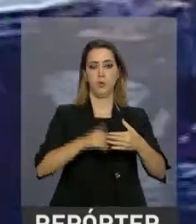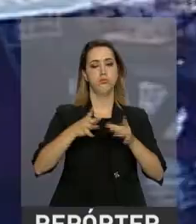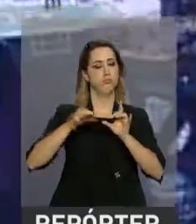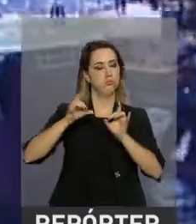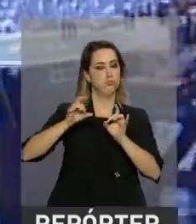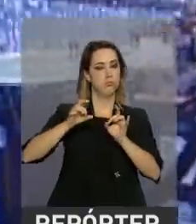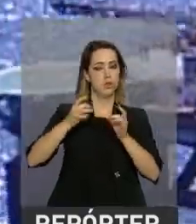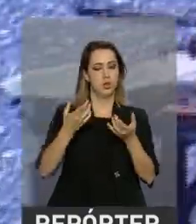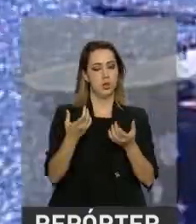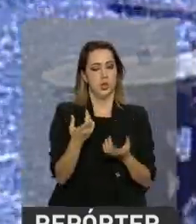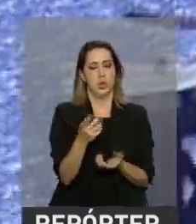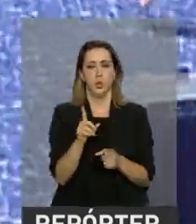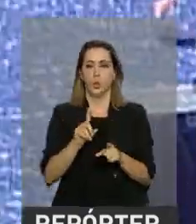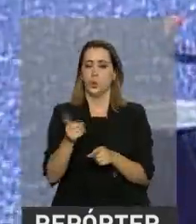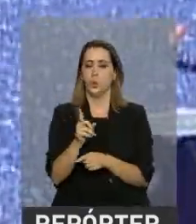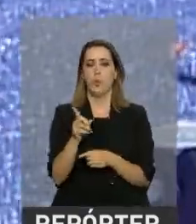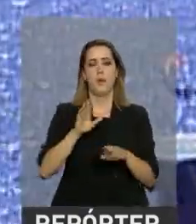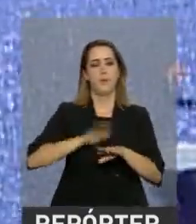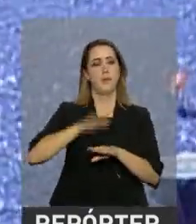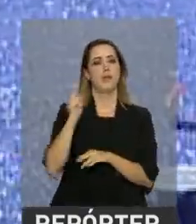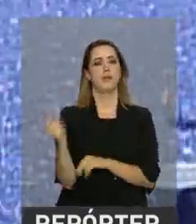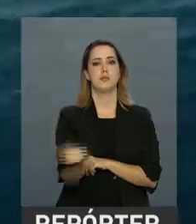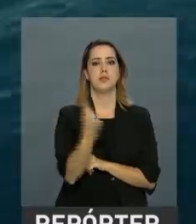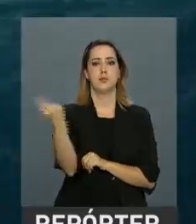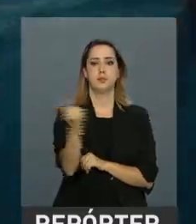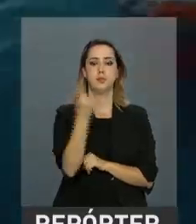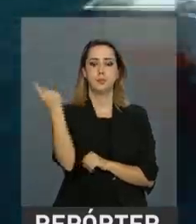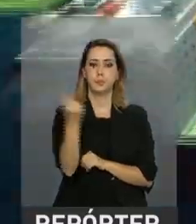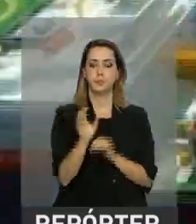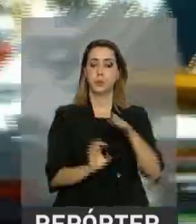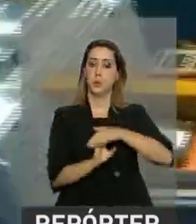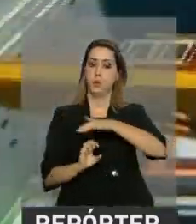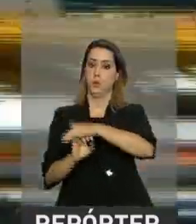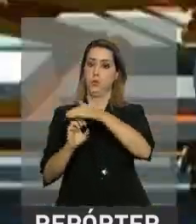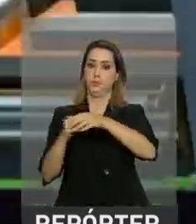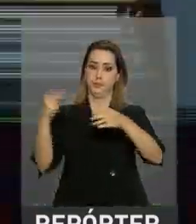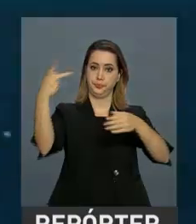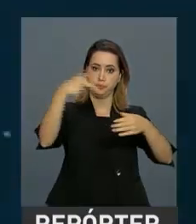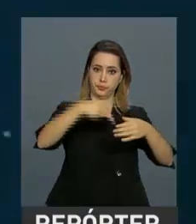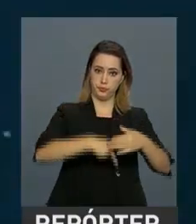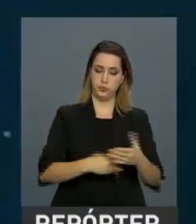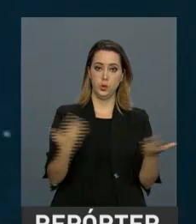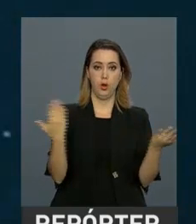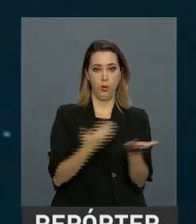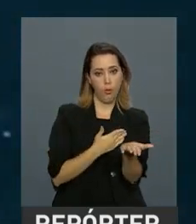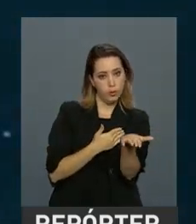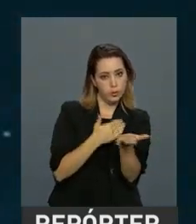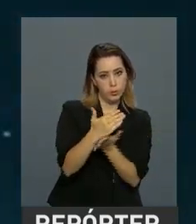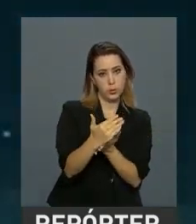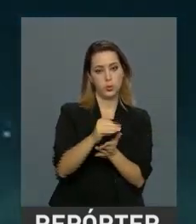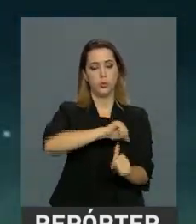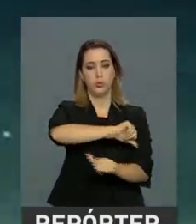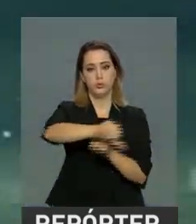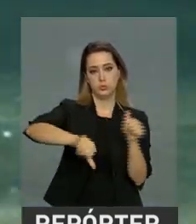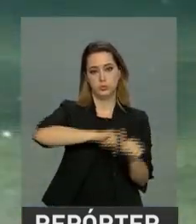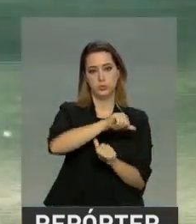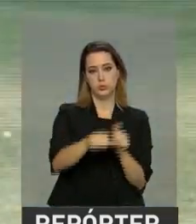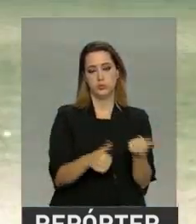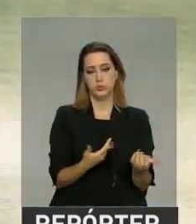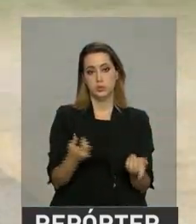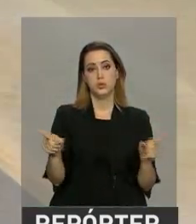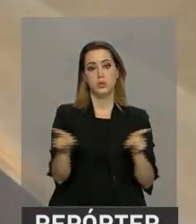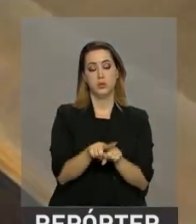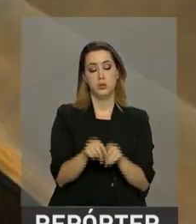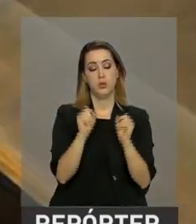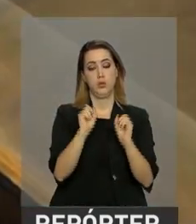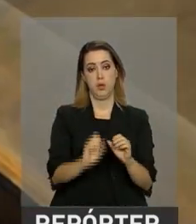exploradora de todos os campos de petróleo no pré-sal, com participação mínima de 30%. A partir de agora, esta obrigação não existe